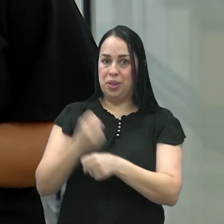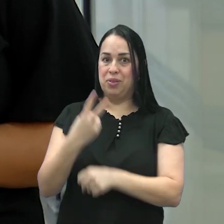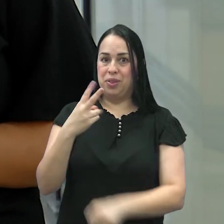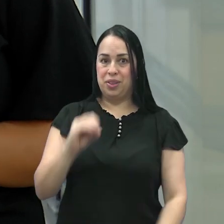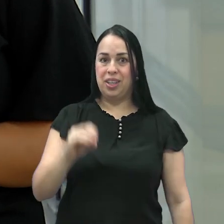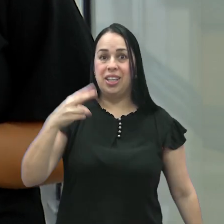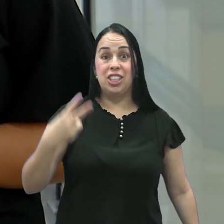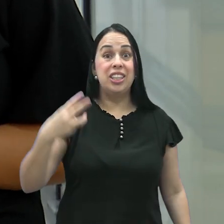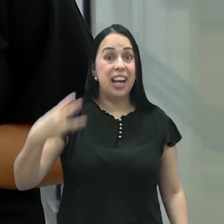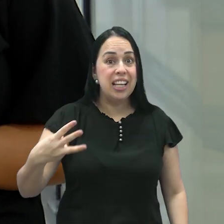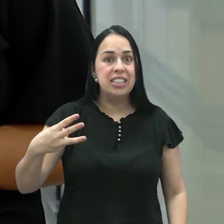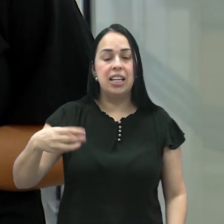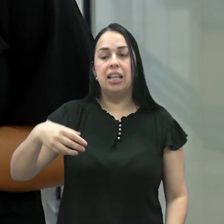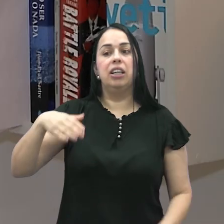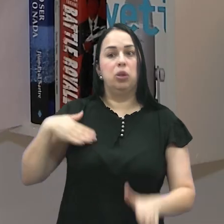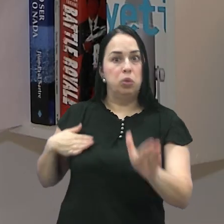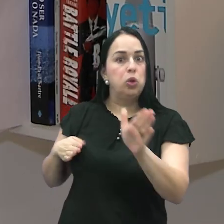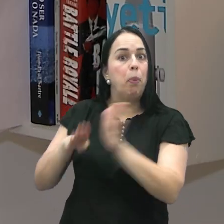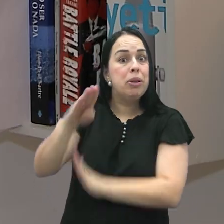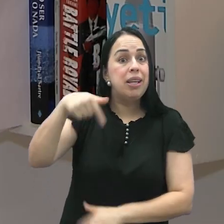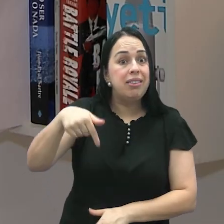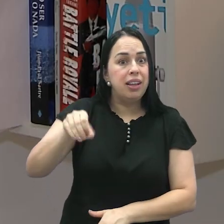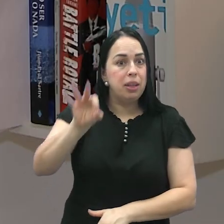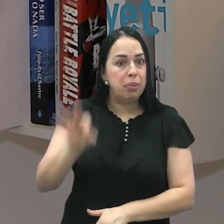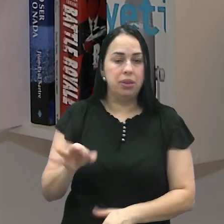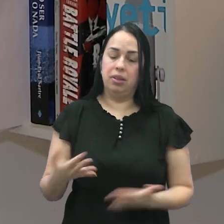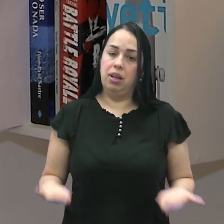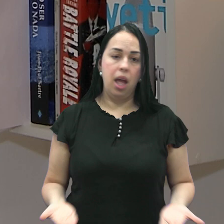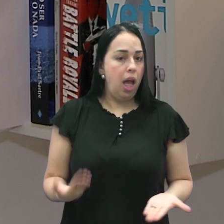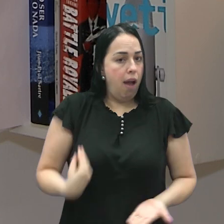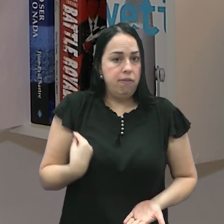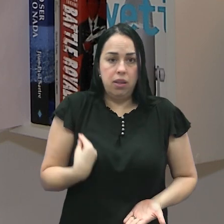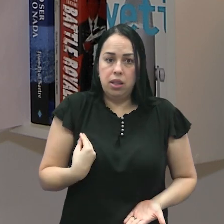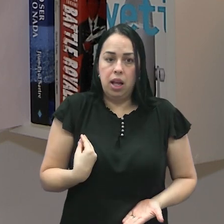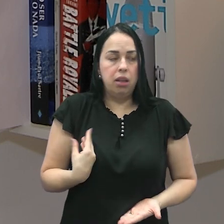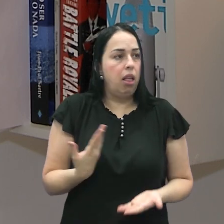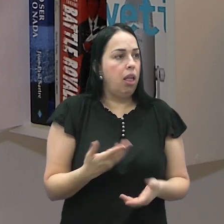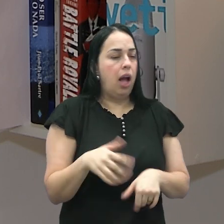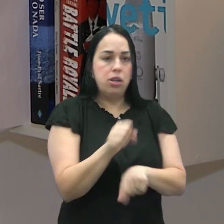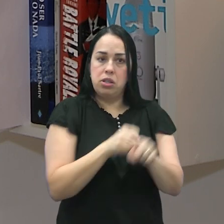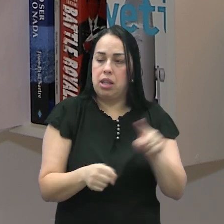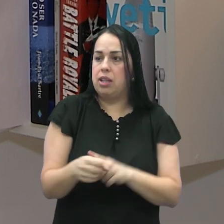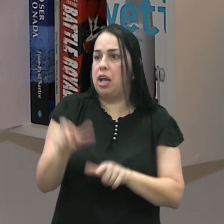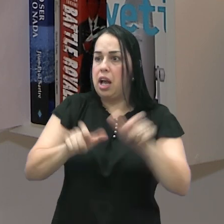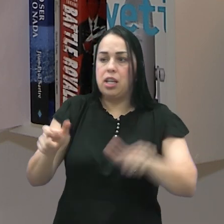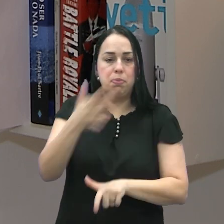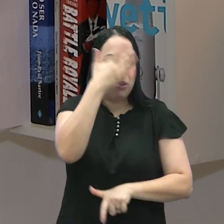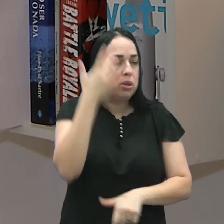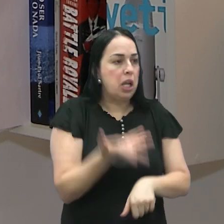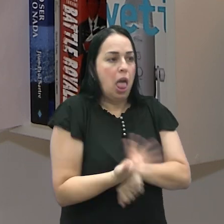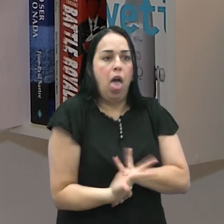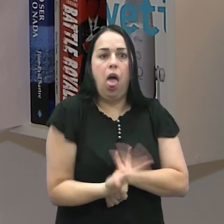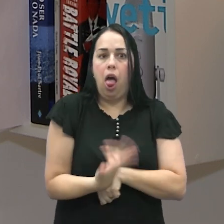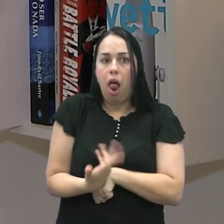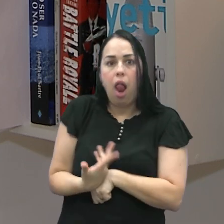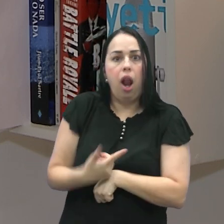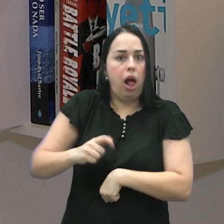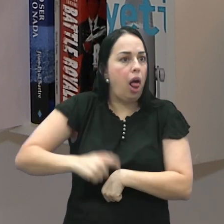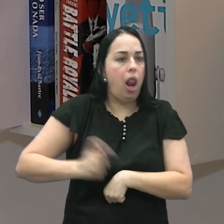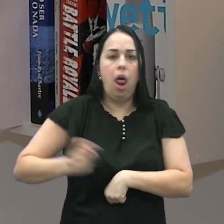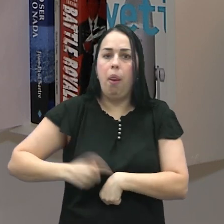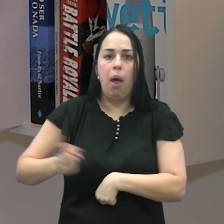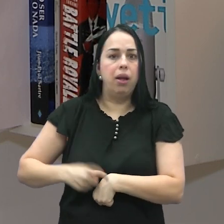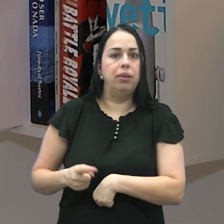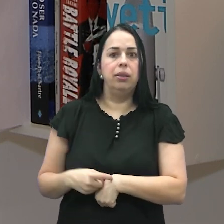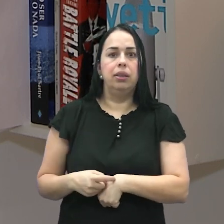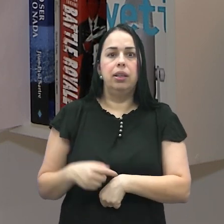que o registrado em 2023. É muito do estilo de vida da sociedade que a gente está, né? É uma sociedade apressada, agorista, tudo para ontem, então